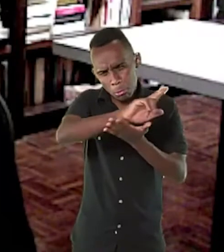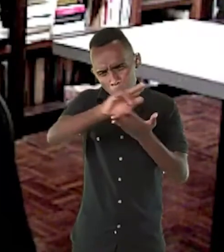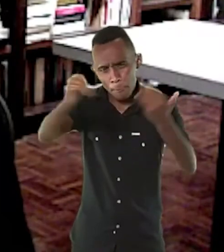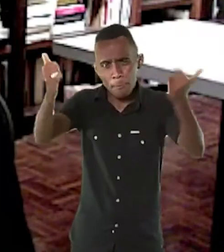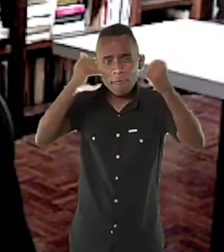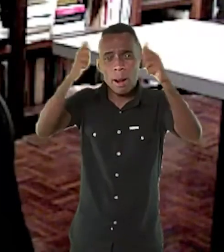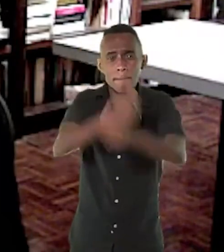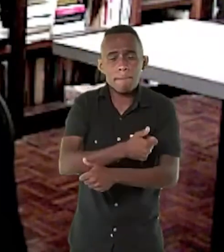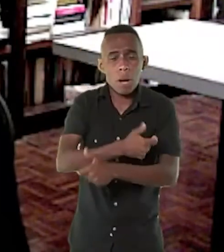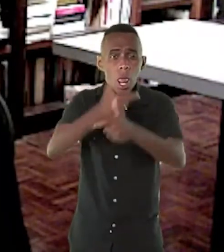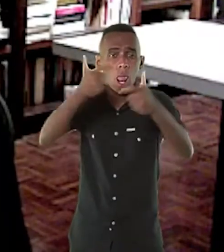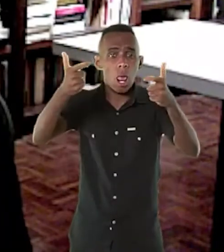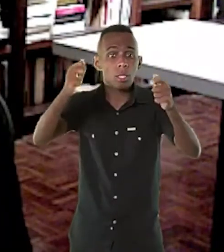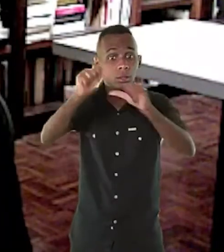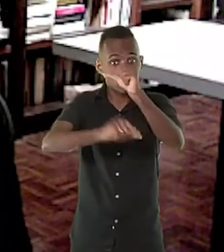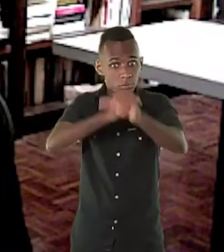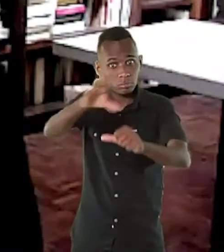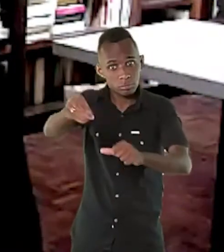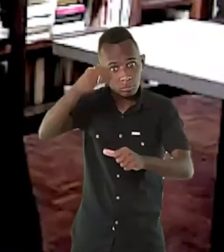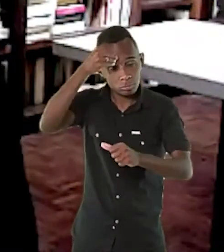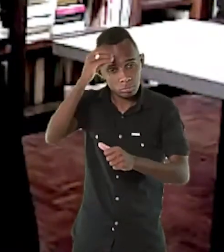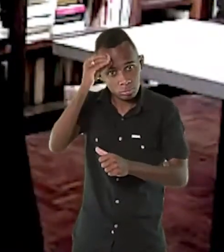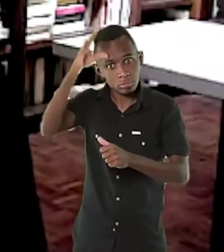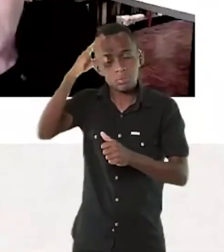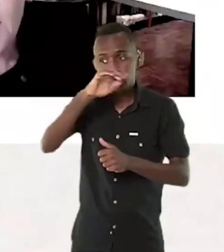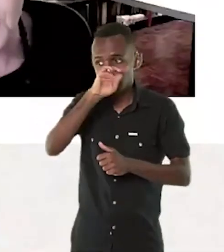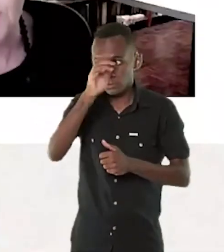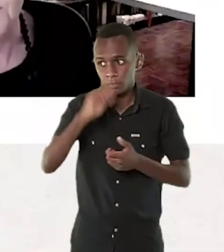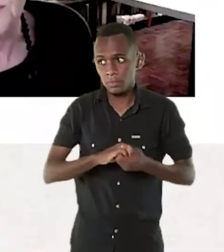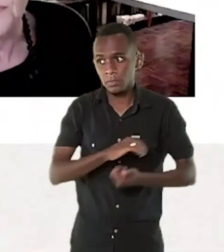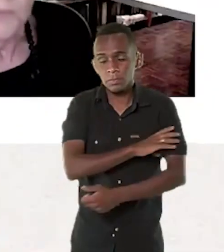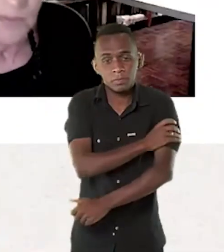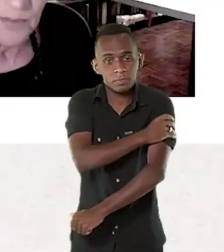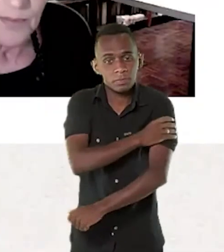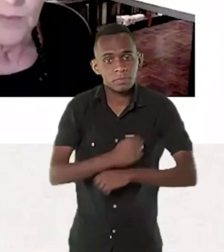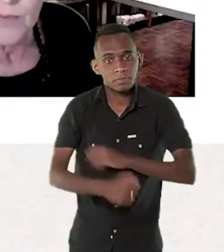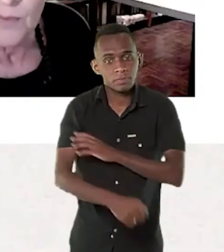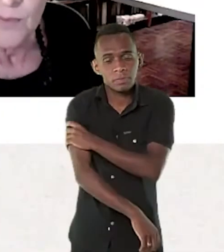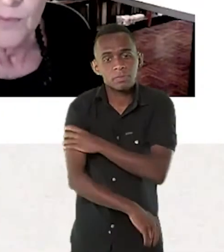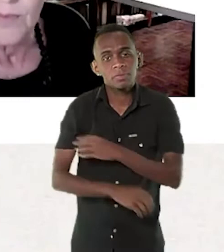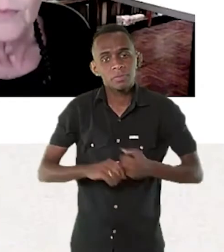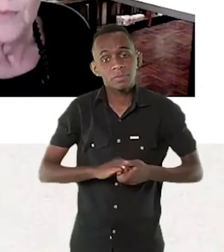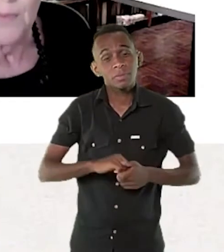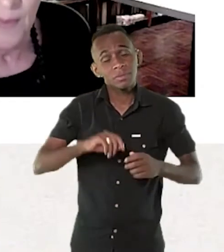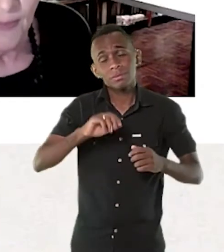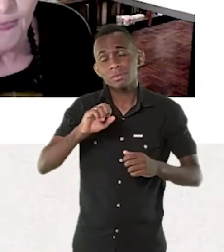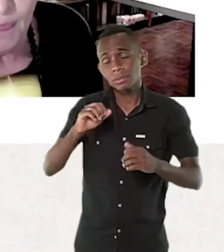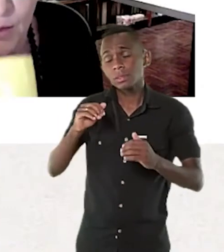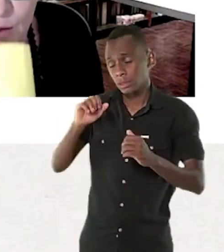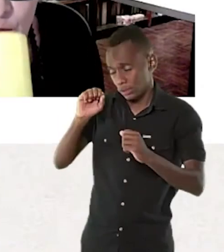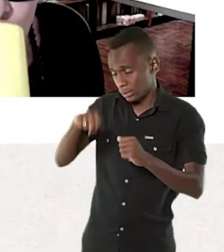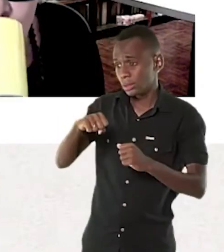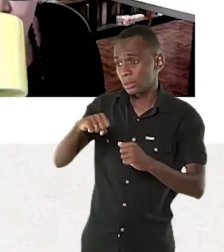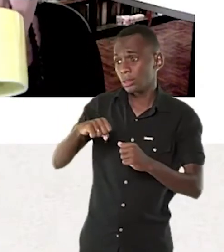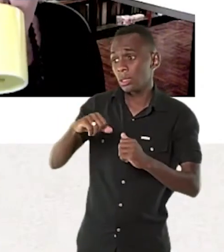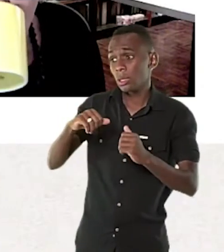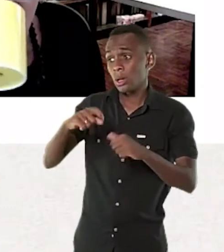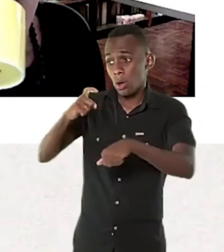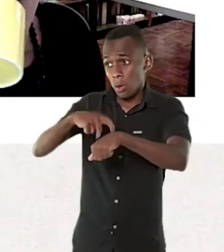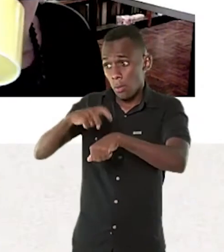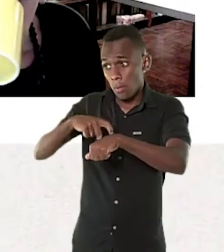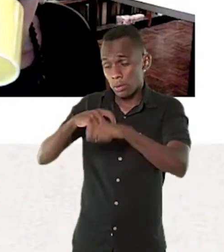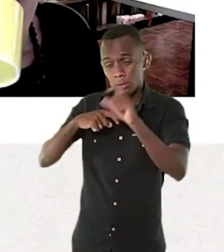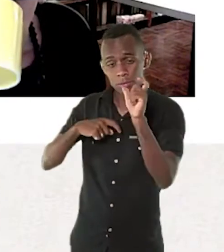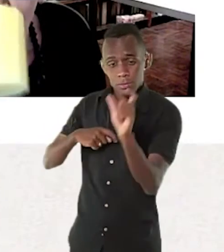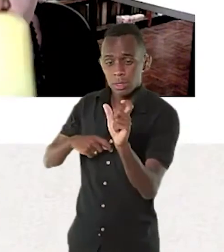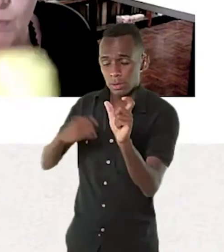em informação. Olha, eu acho que é o momento... mas assim, é o momento da gente falar da